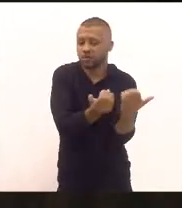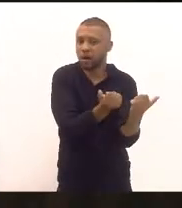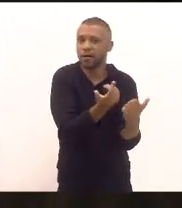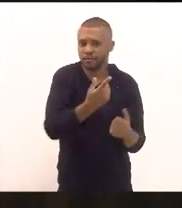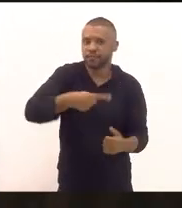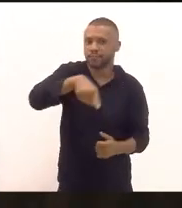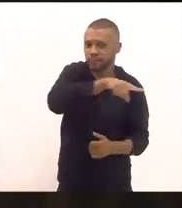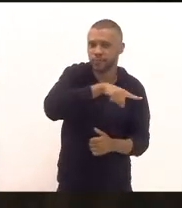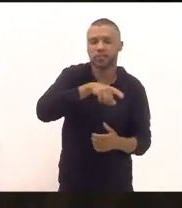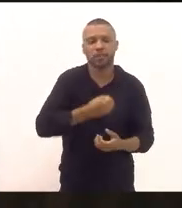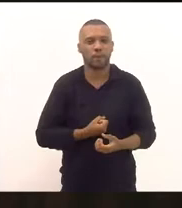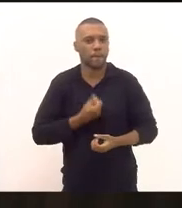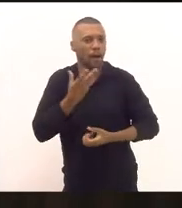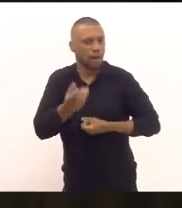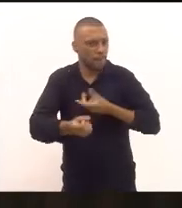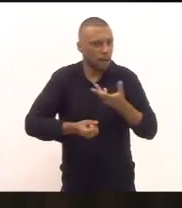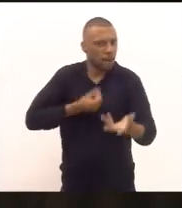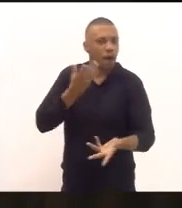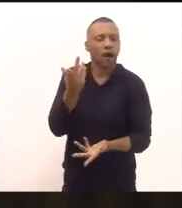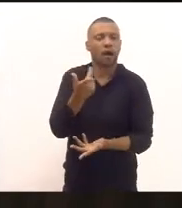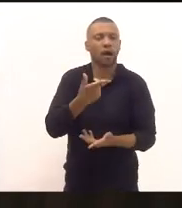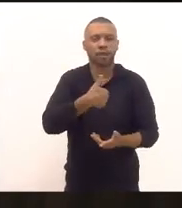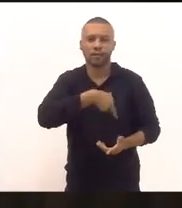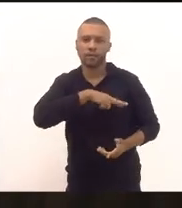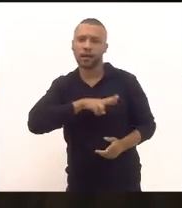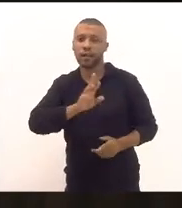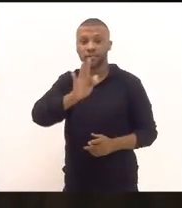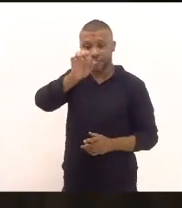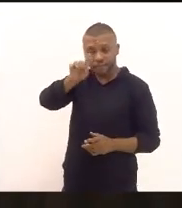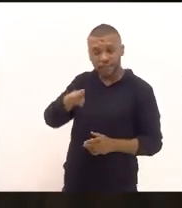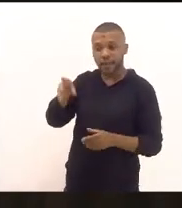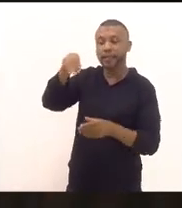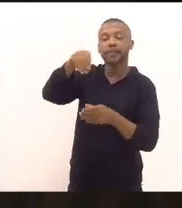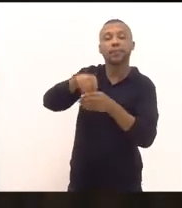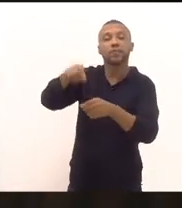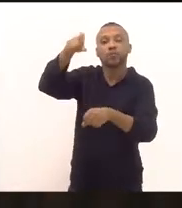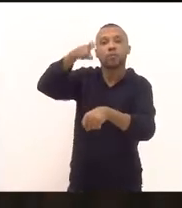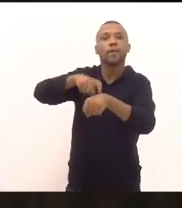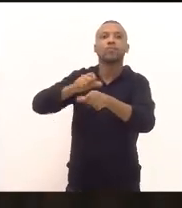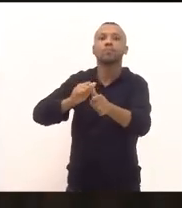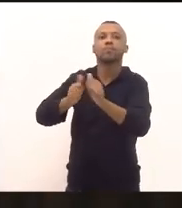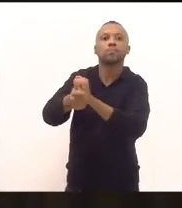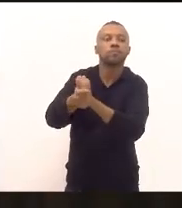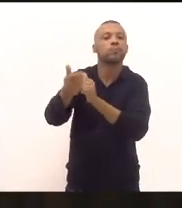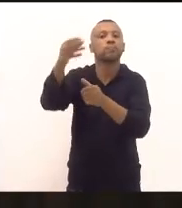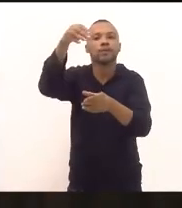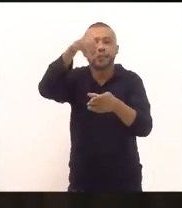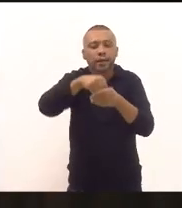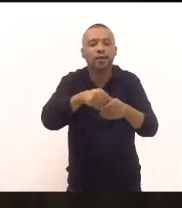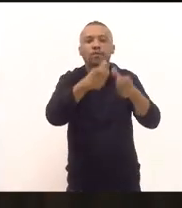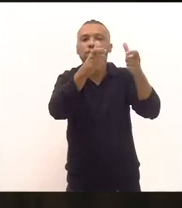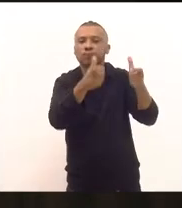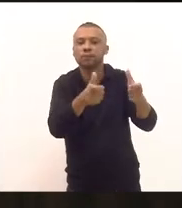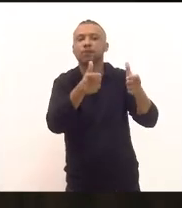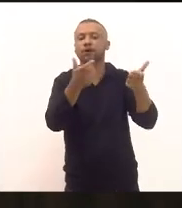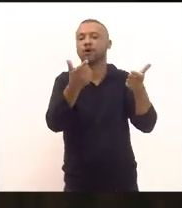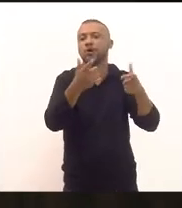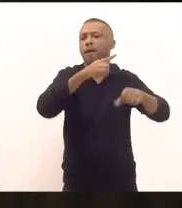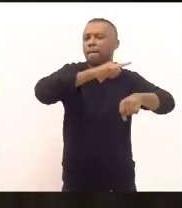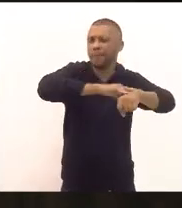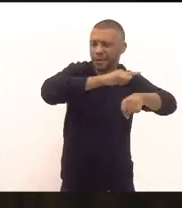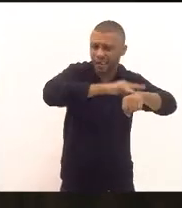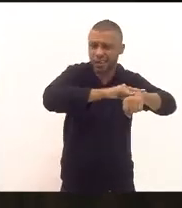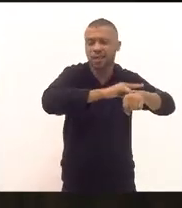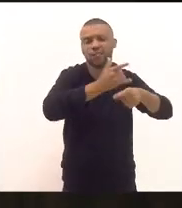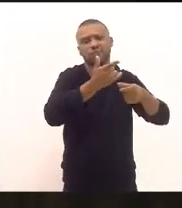de expressarem também a sua fé em campo também a sua fé nos vestiários então é importante